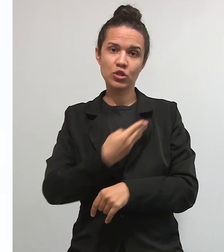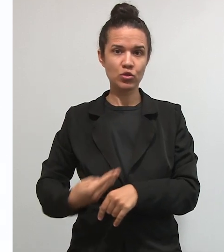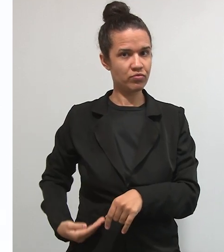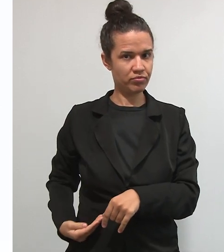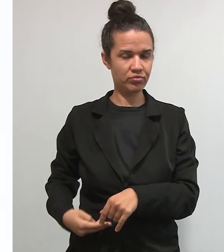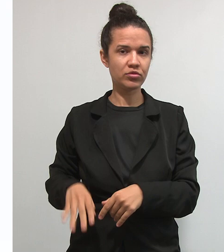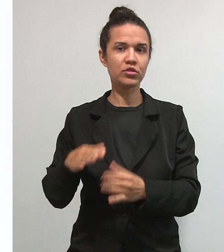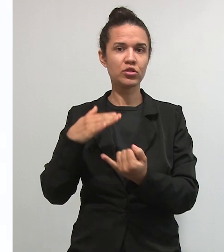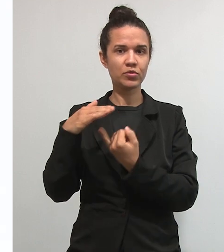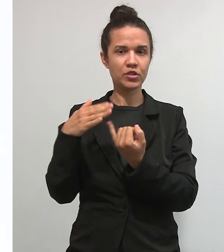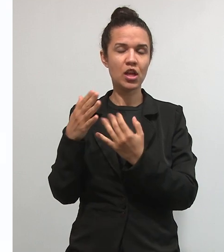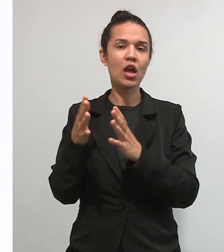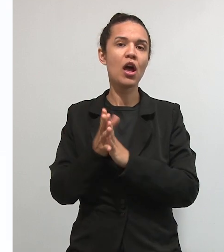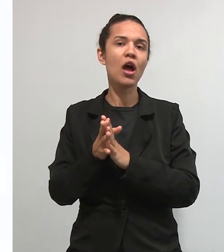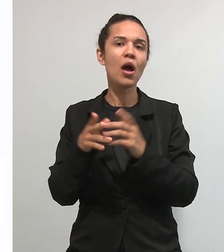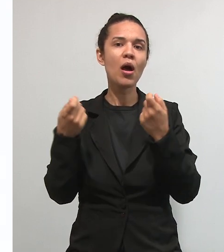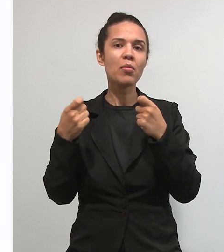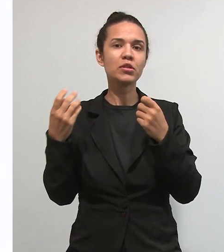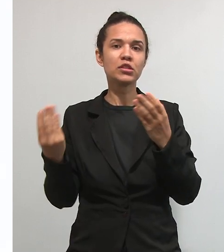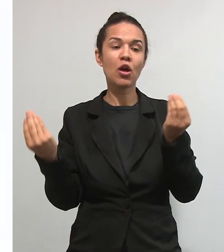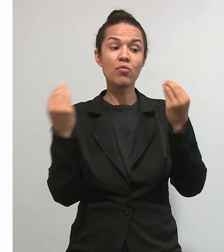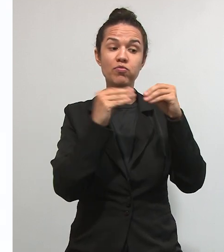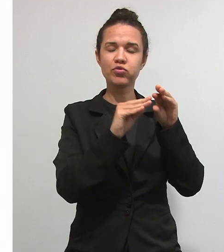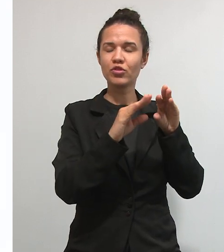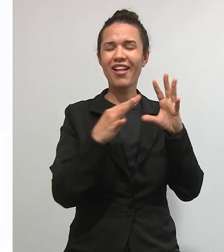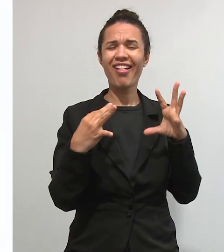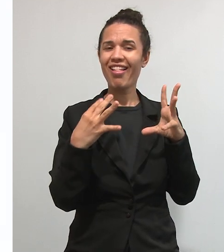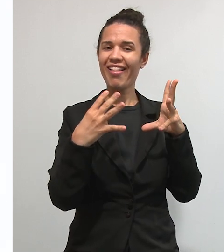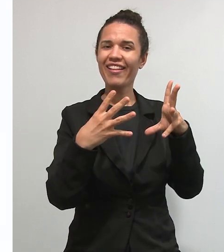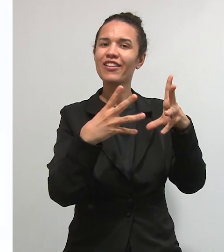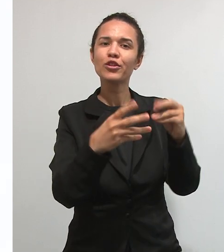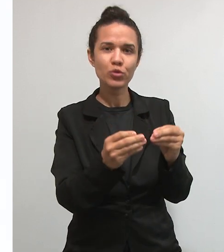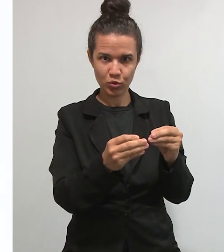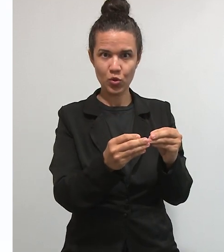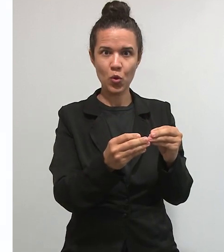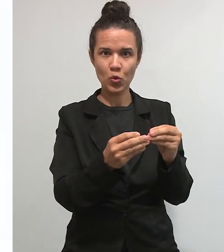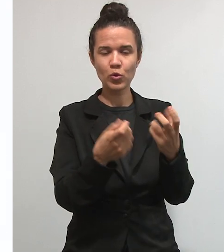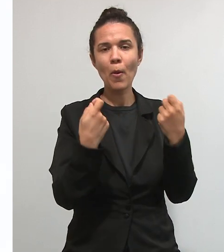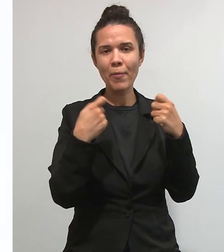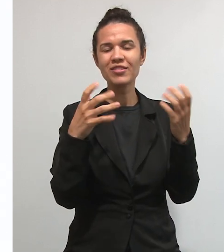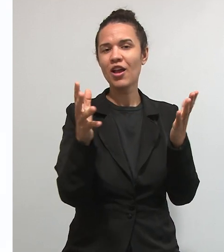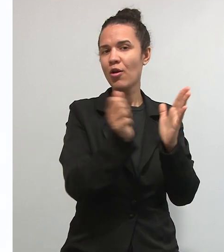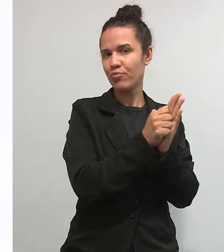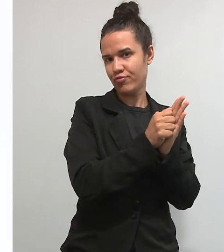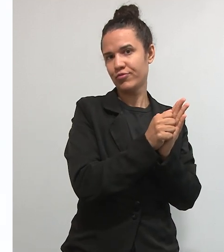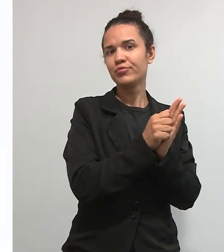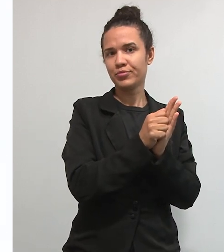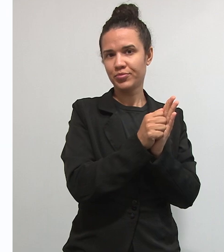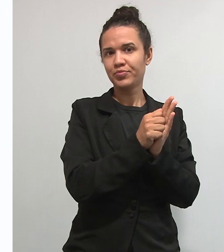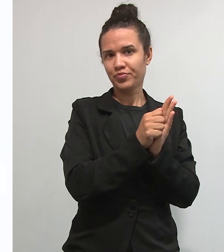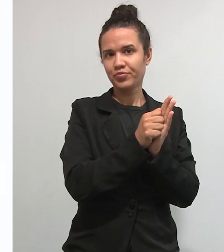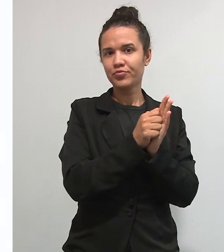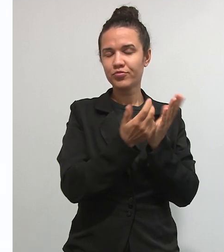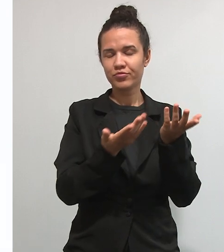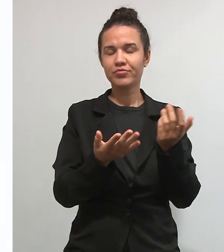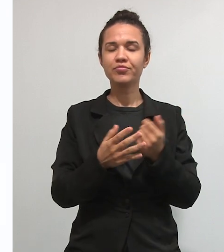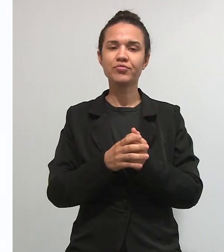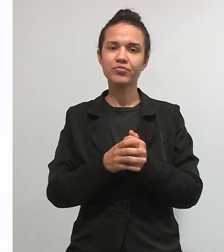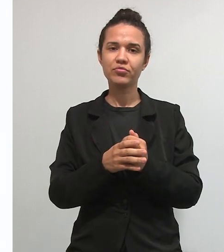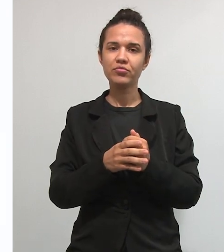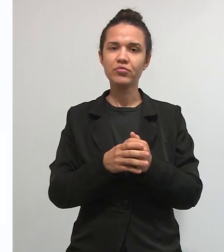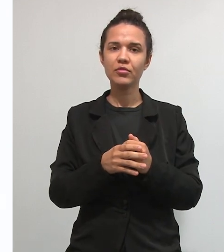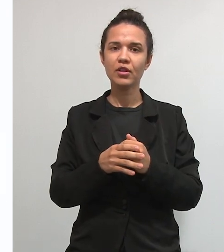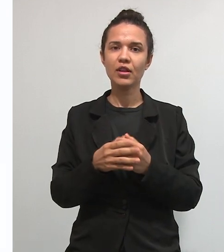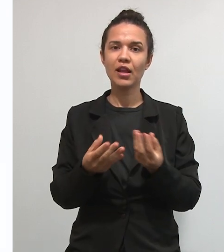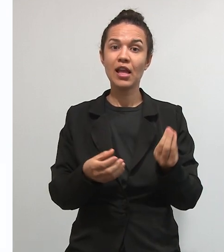quê? Integralmente aplicado, tá? Então, o princípio de competência, ele é aplicado no regime